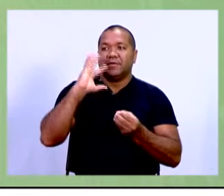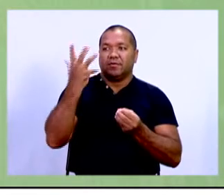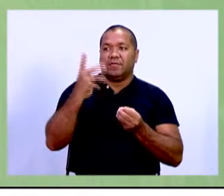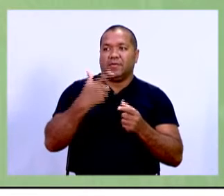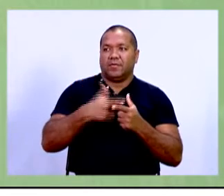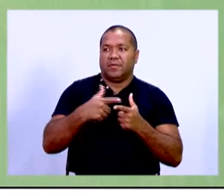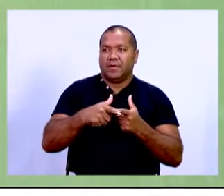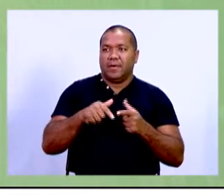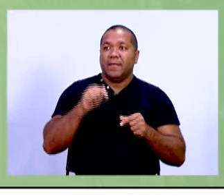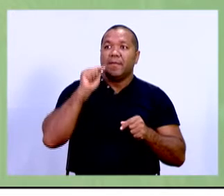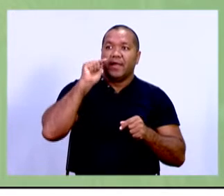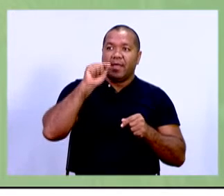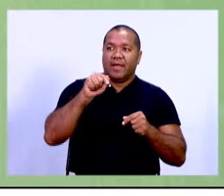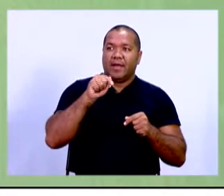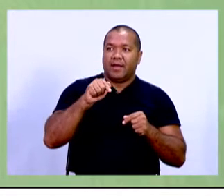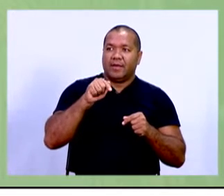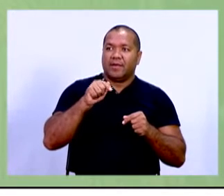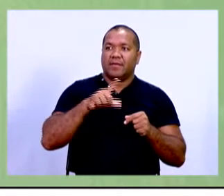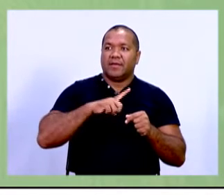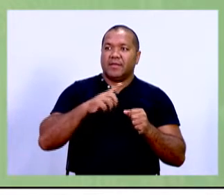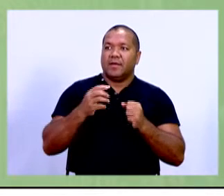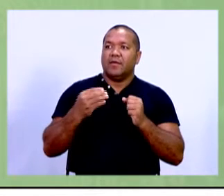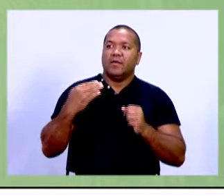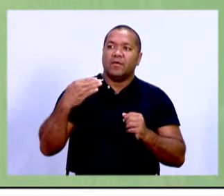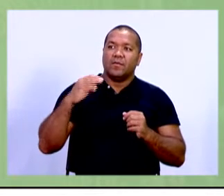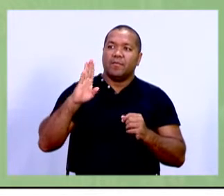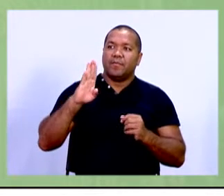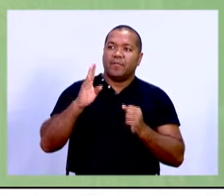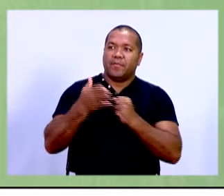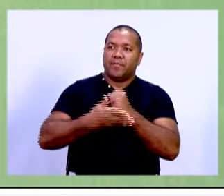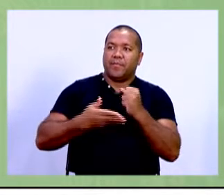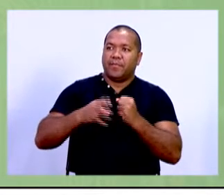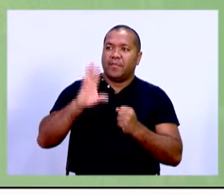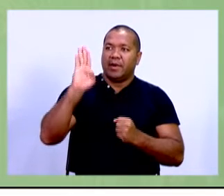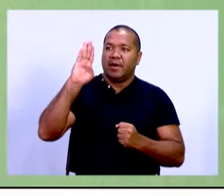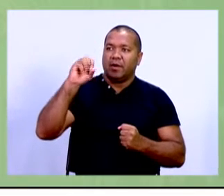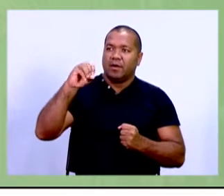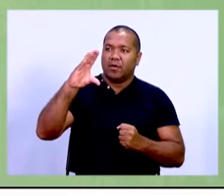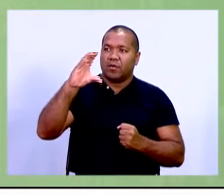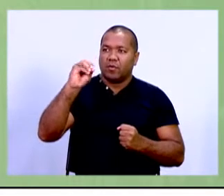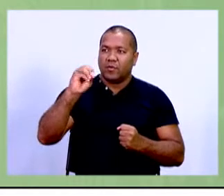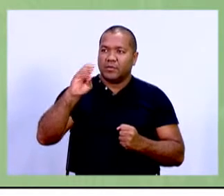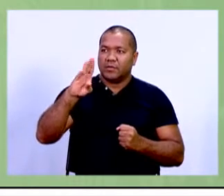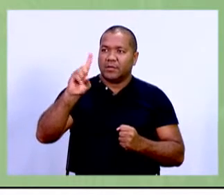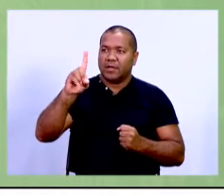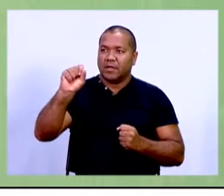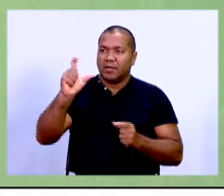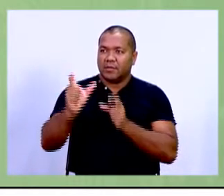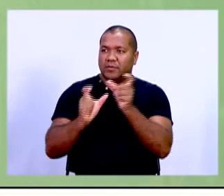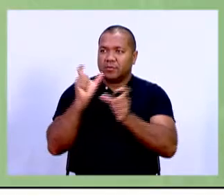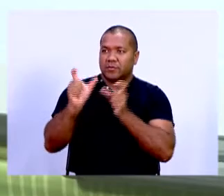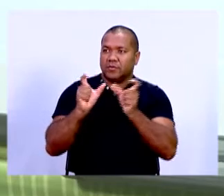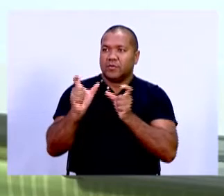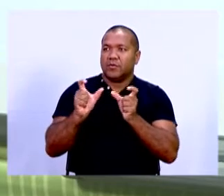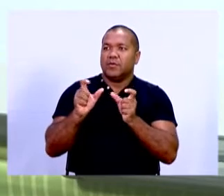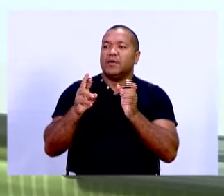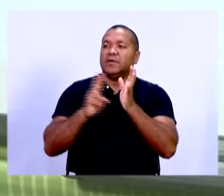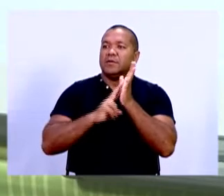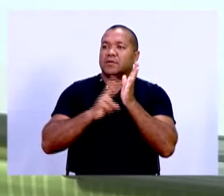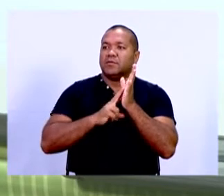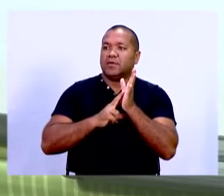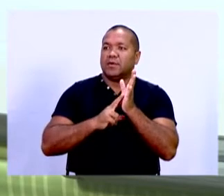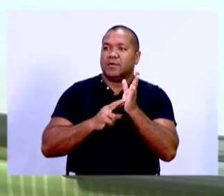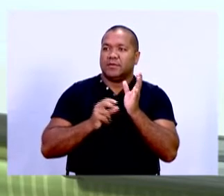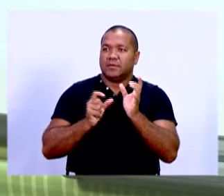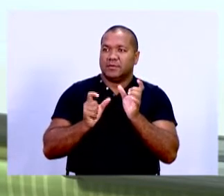parte aqui, ó, que vai ter o banco de dados com as soluções que o cliente vai dar, e